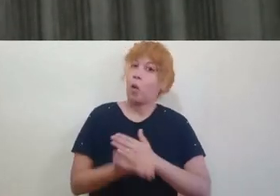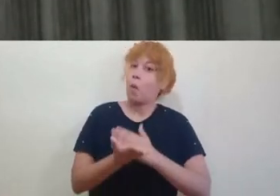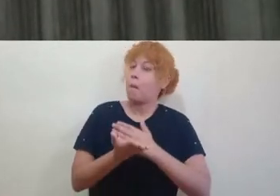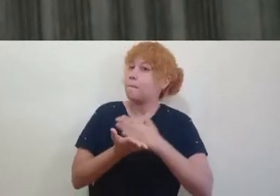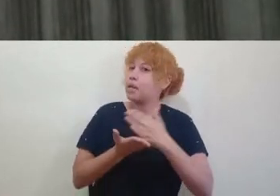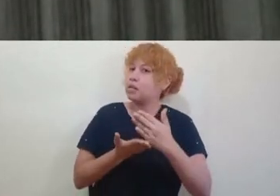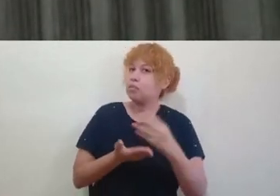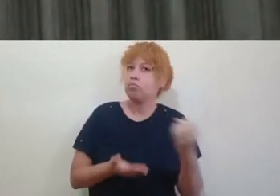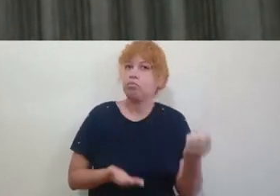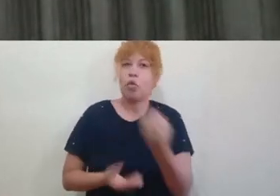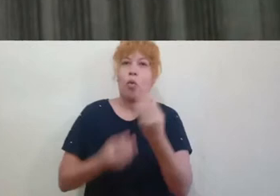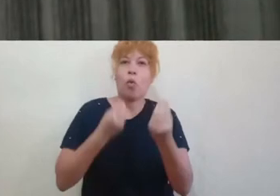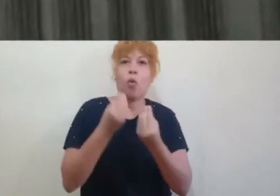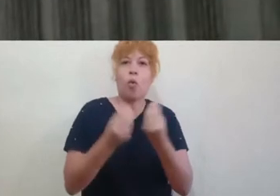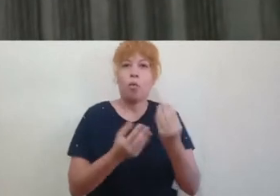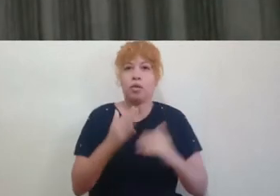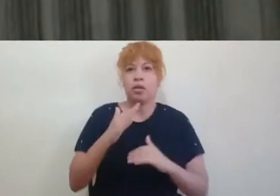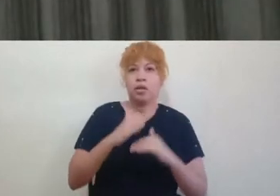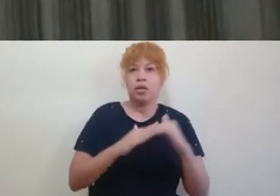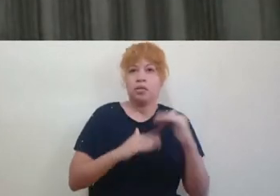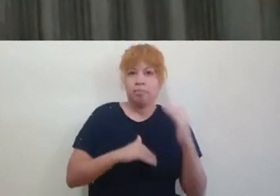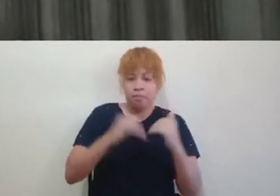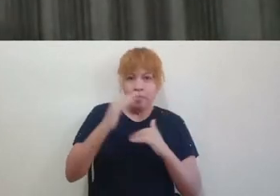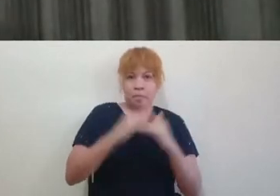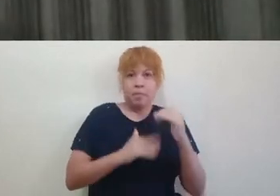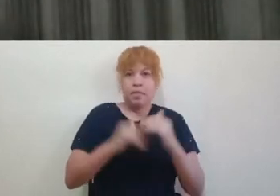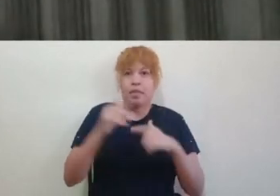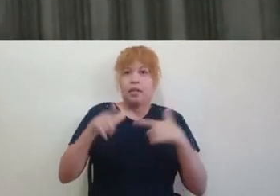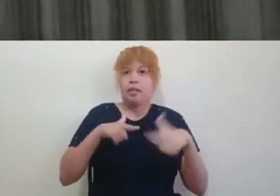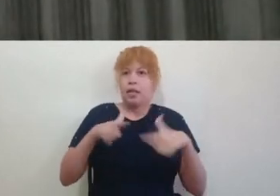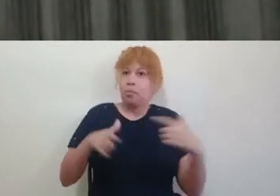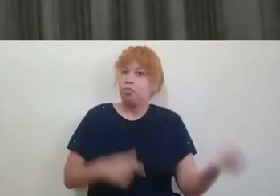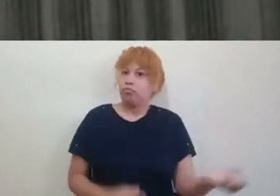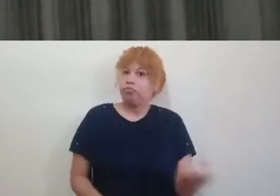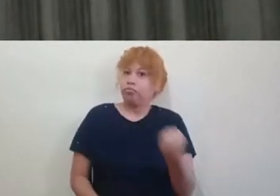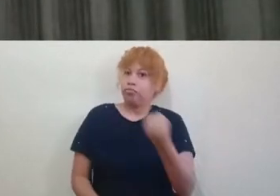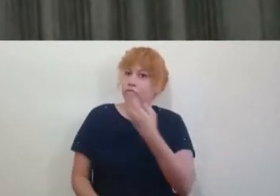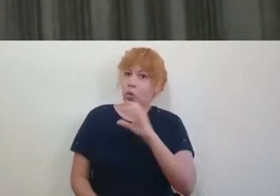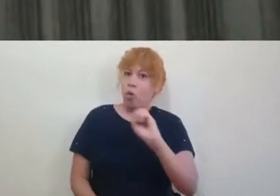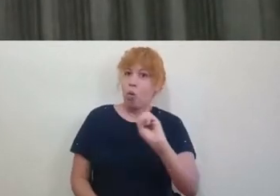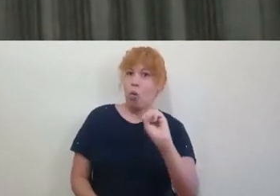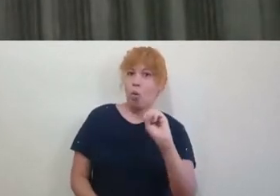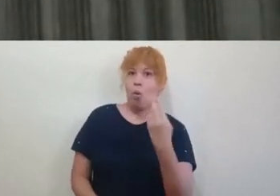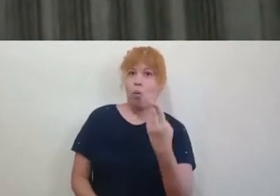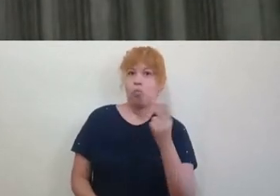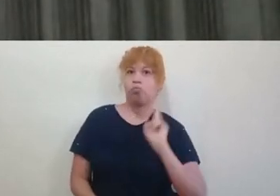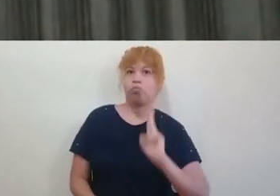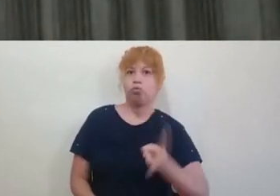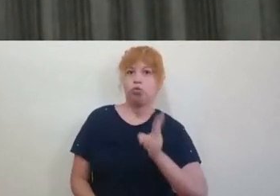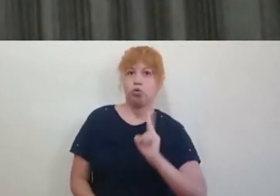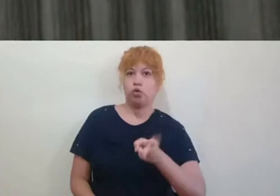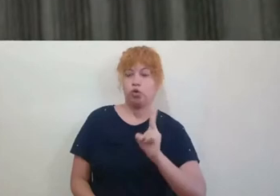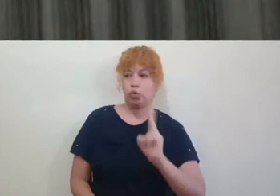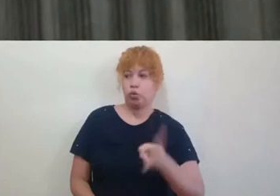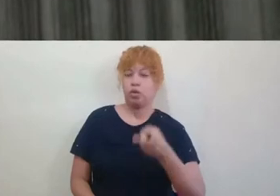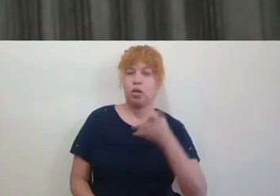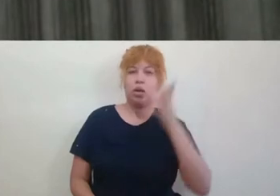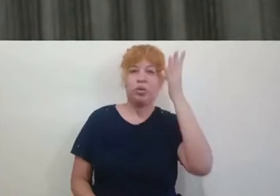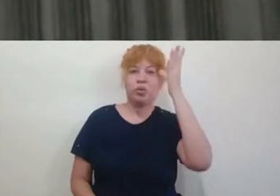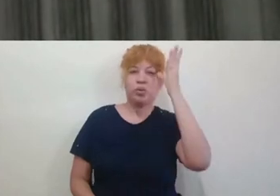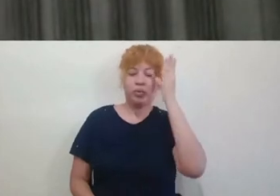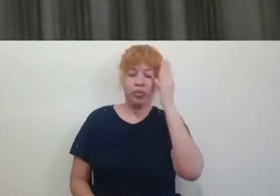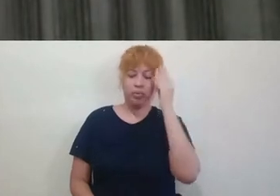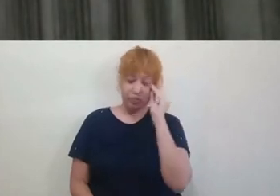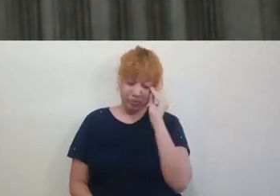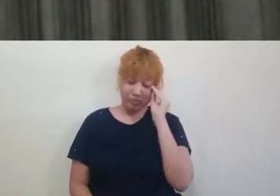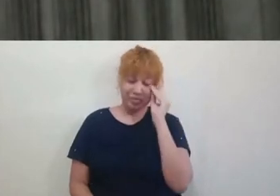que foi desafiador, enriquecedor e gratificante. Puro aprendizado de vida. Nunca mais vocês vão